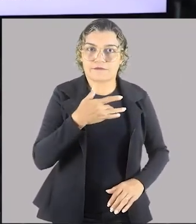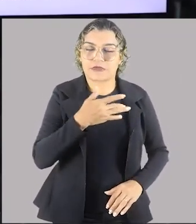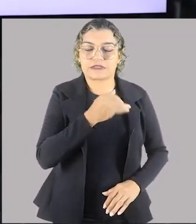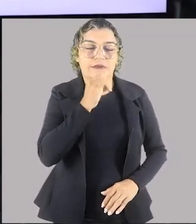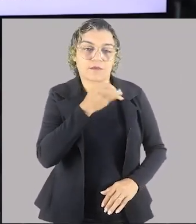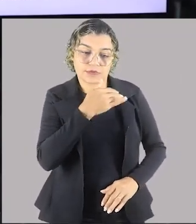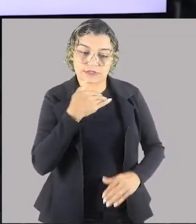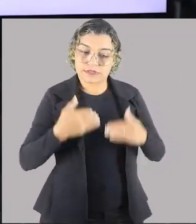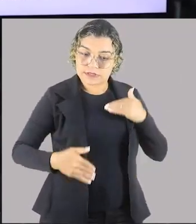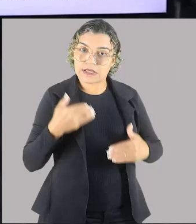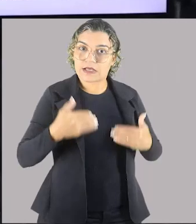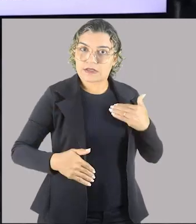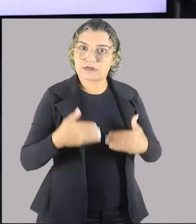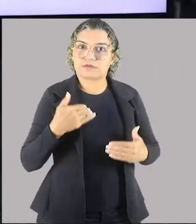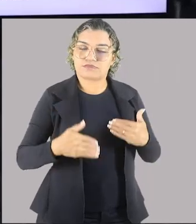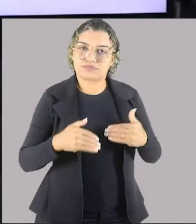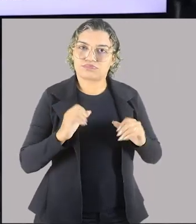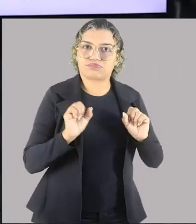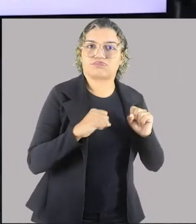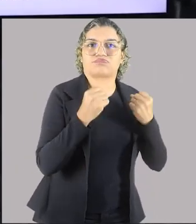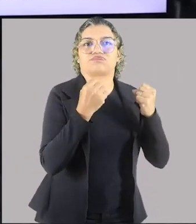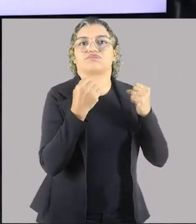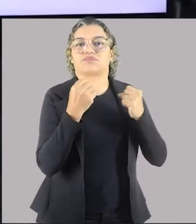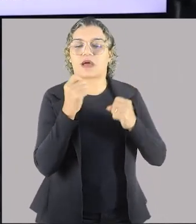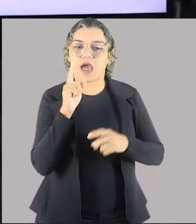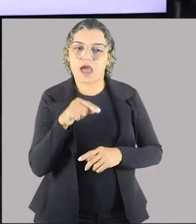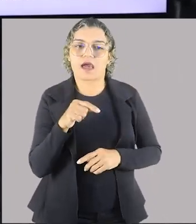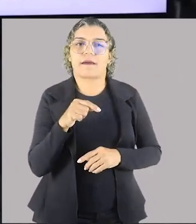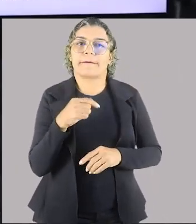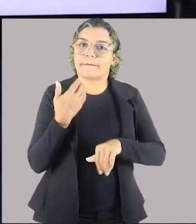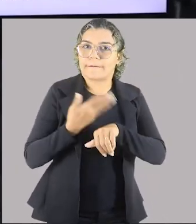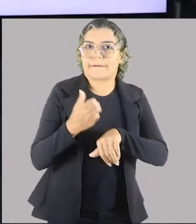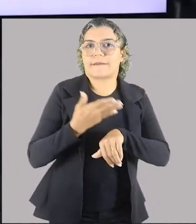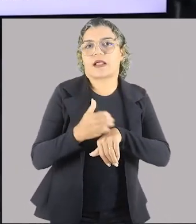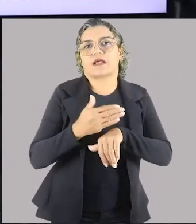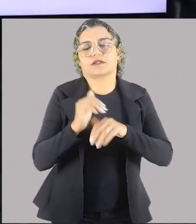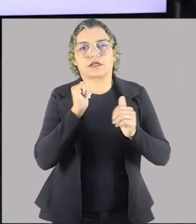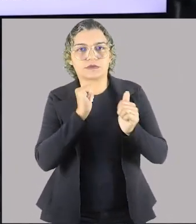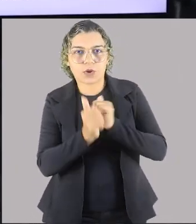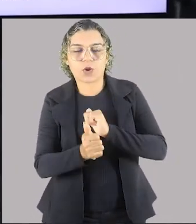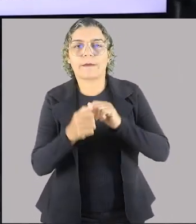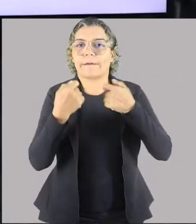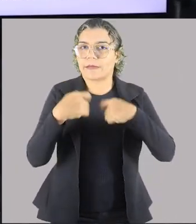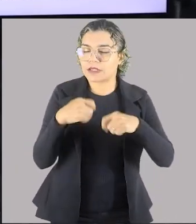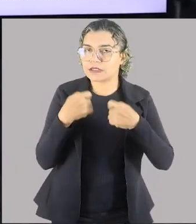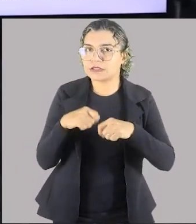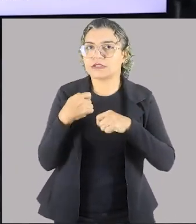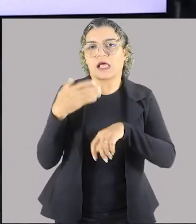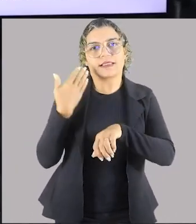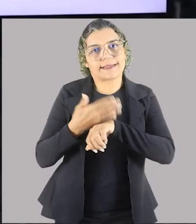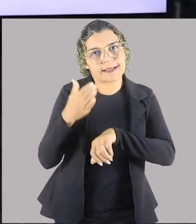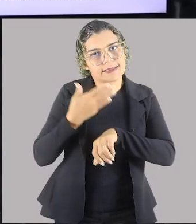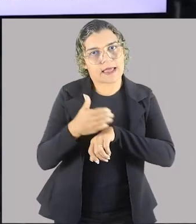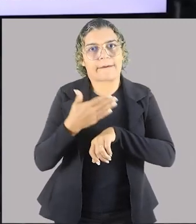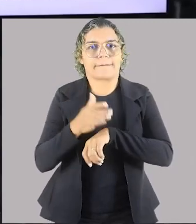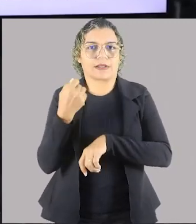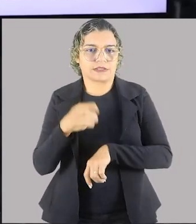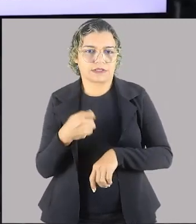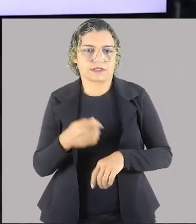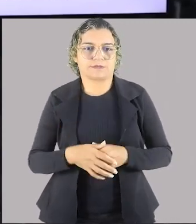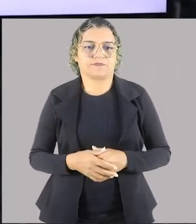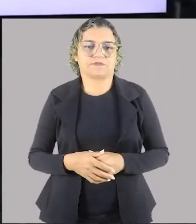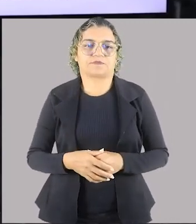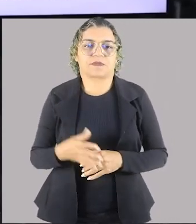importantes para o esporte, para a prática esportiva, para que esse indivíduo possa ter melhores desempenhos. Tá?